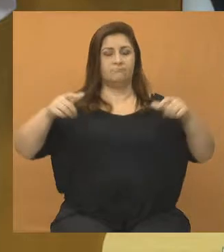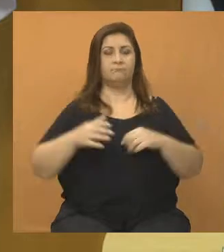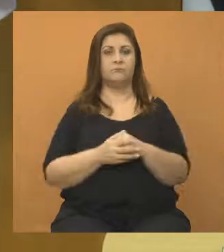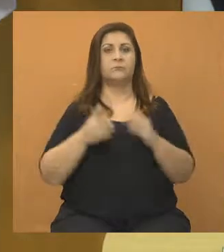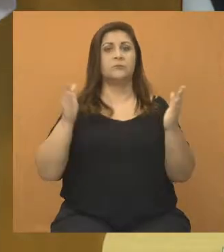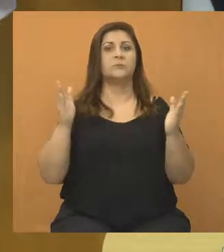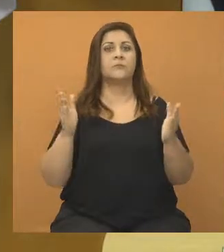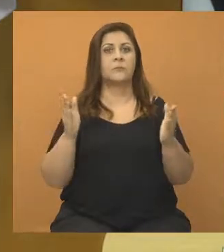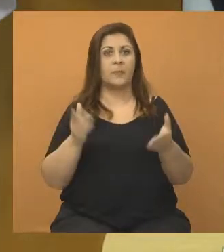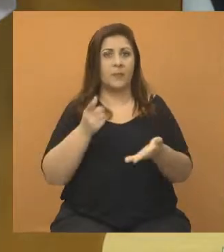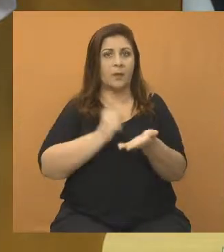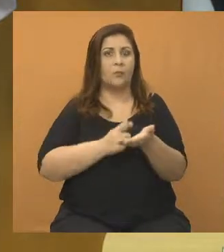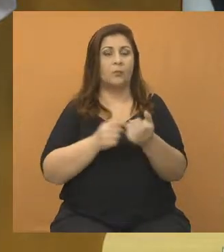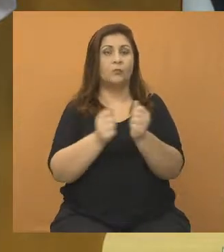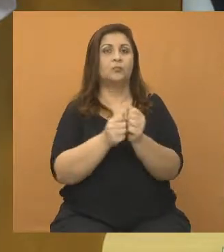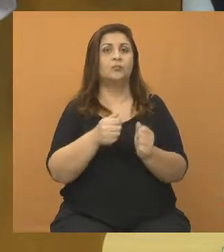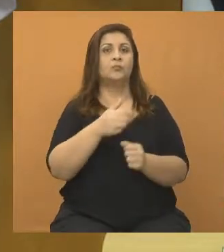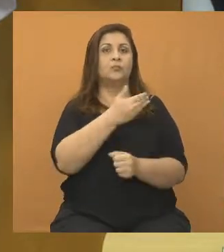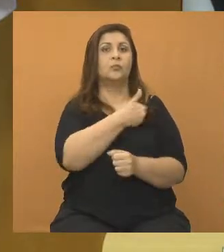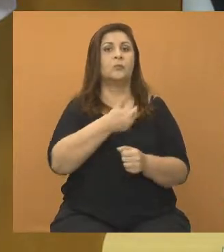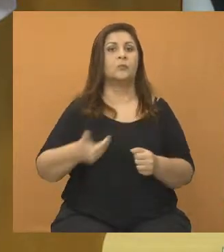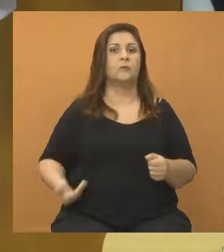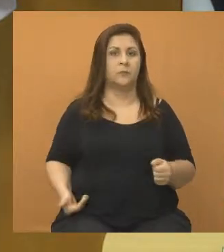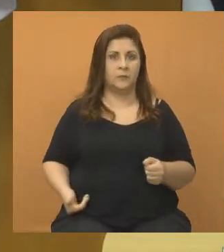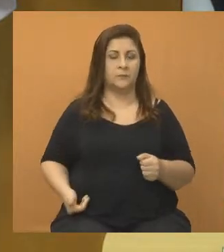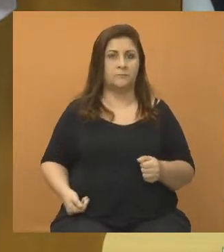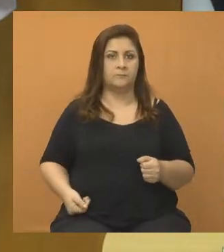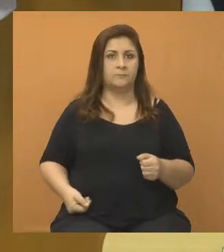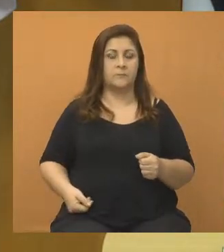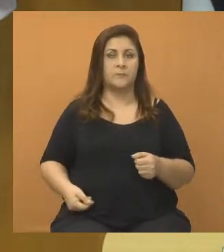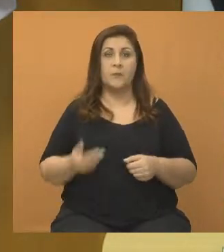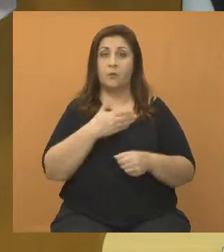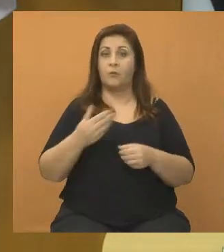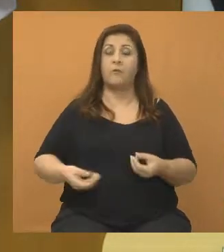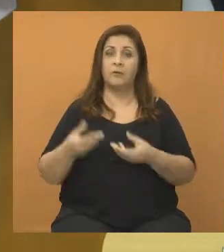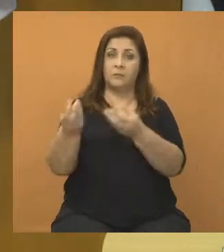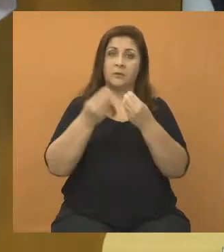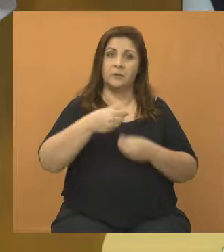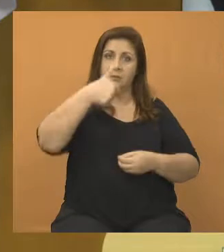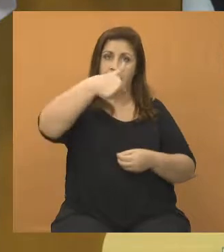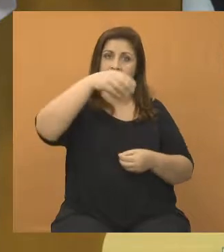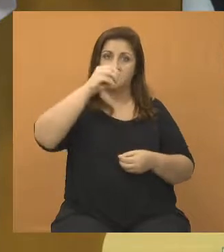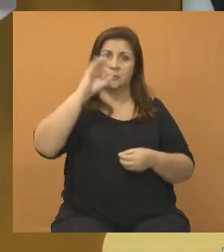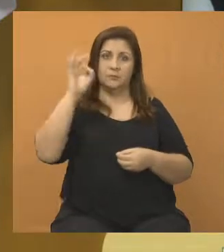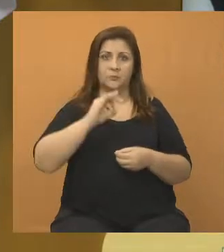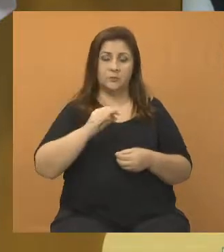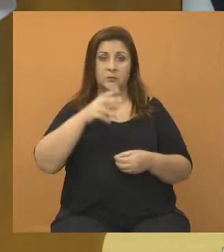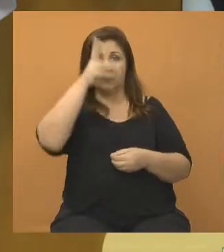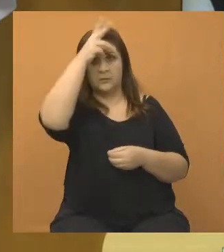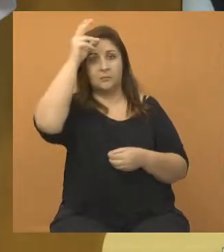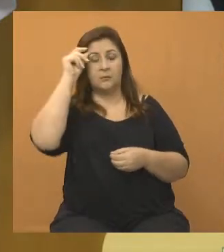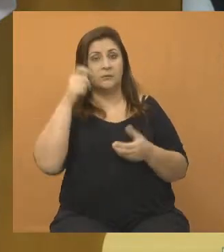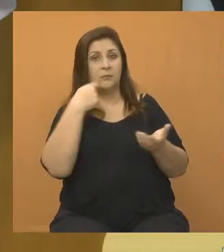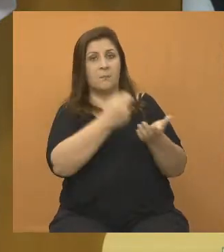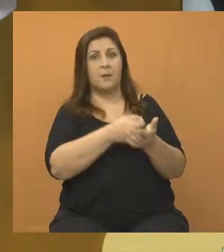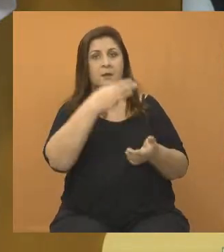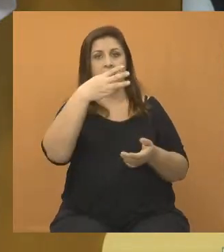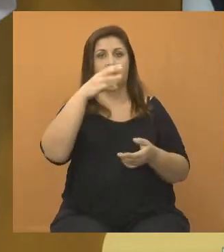Estado contribui com 70%, a Prefeitura com 30%. Então, tem que assegurar recursos para que a Prefeitura